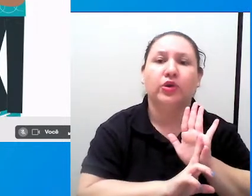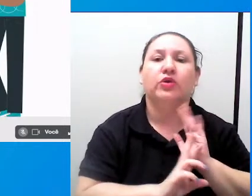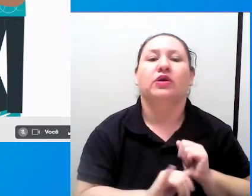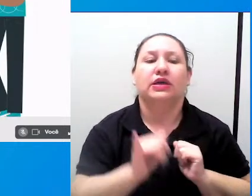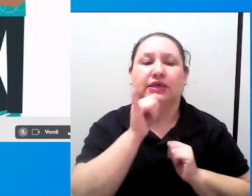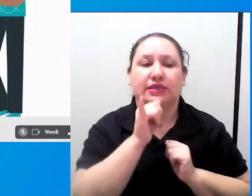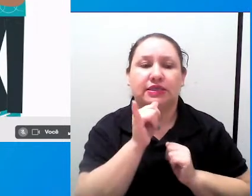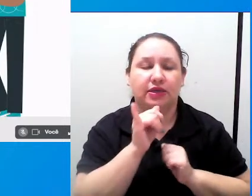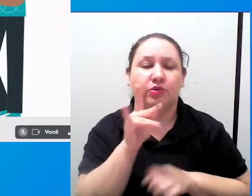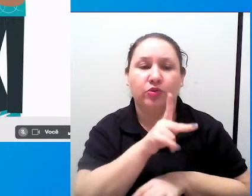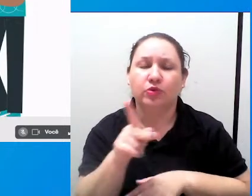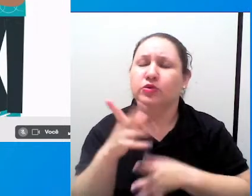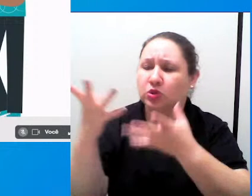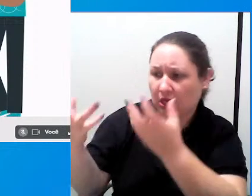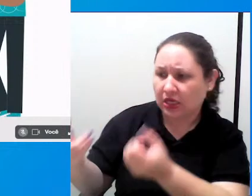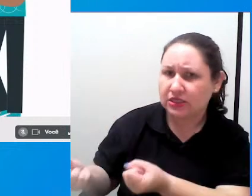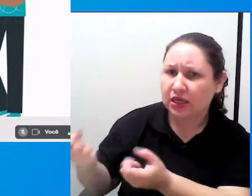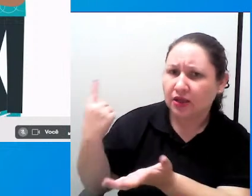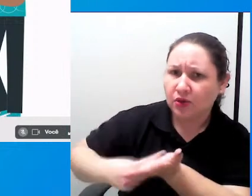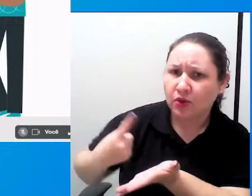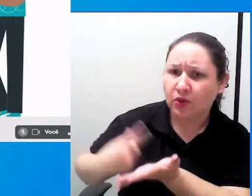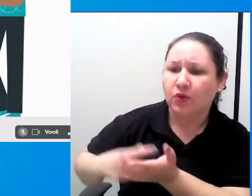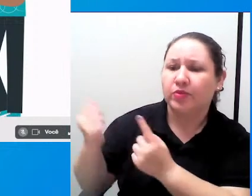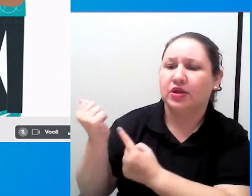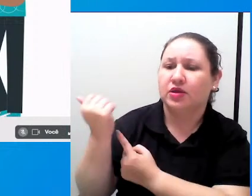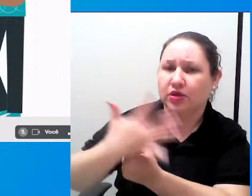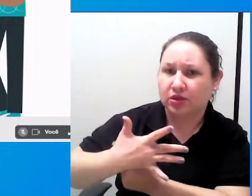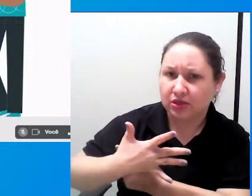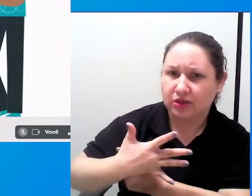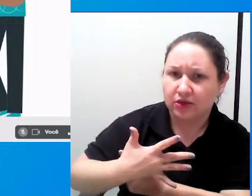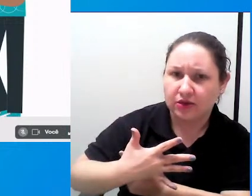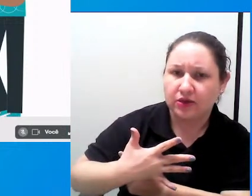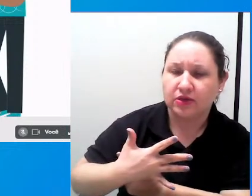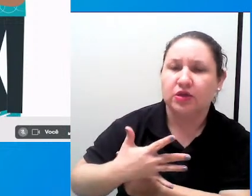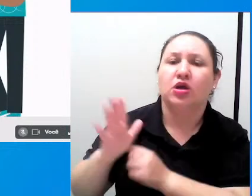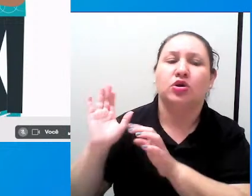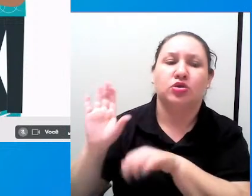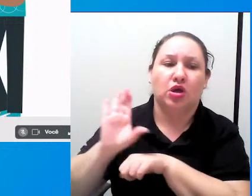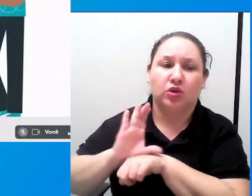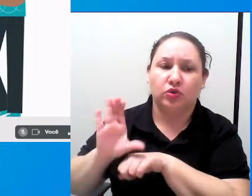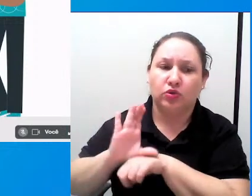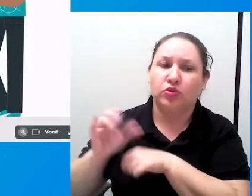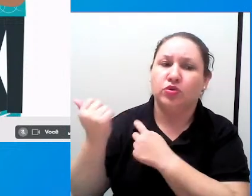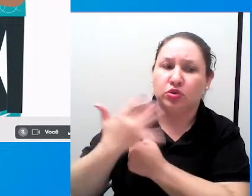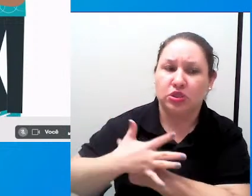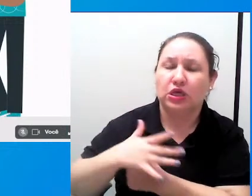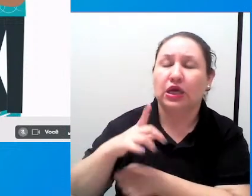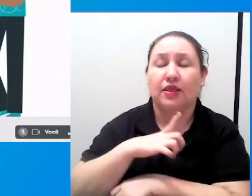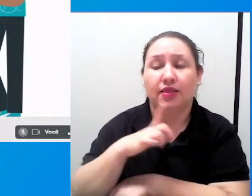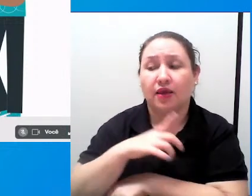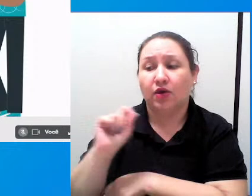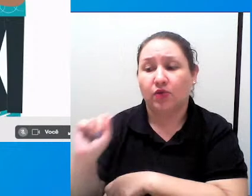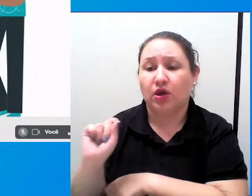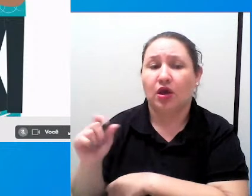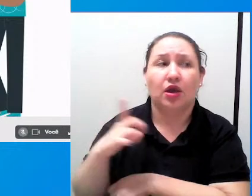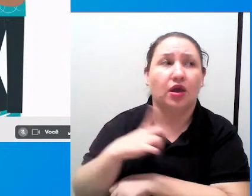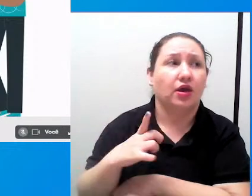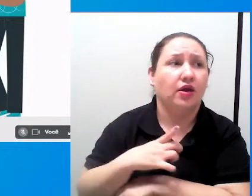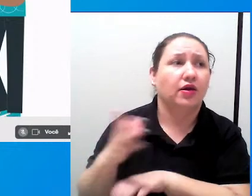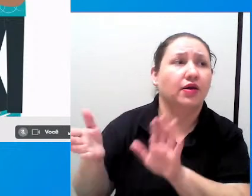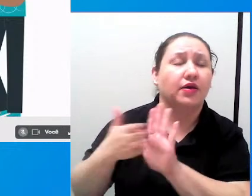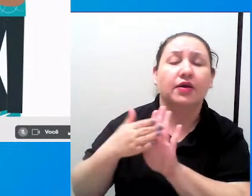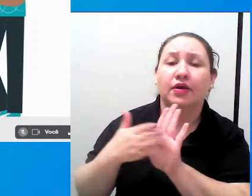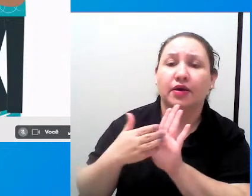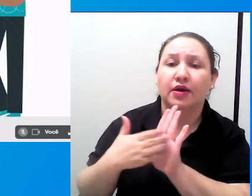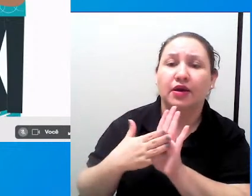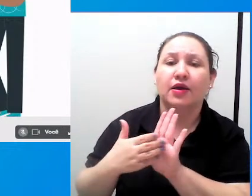dispõe a assumir um dos componentes curriculares que é a atividade de extensão, então ele vai ter um diário ali, esse diário